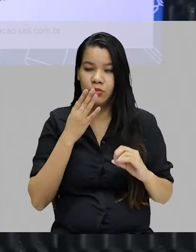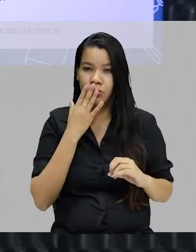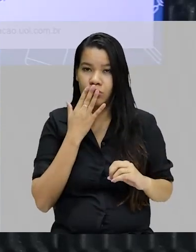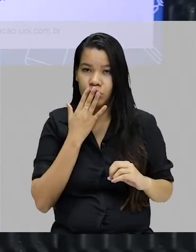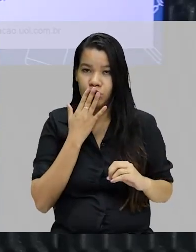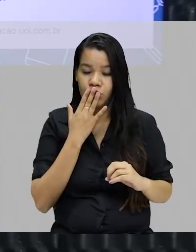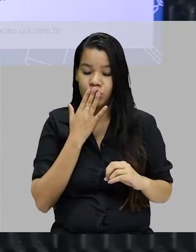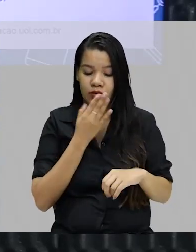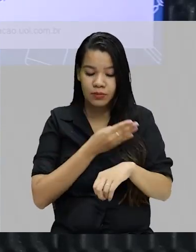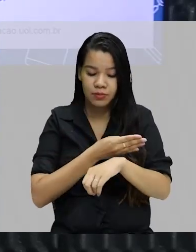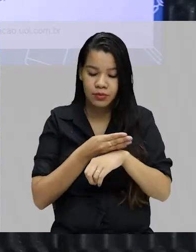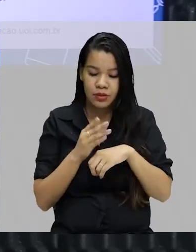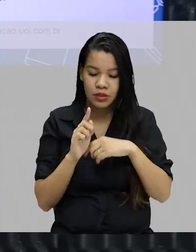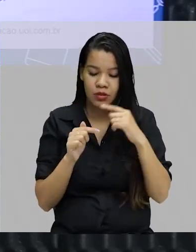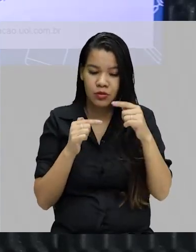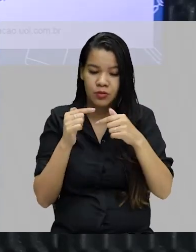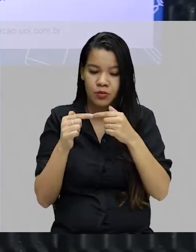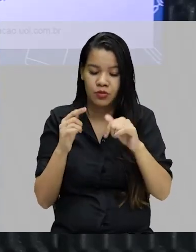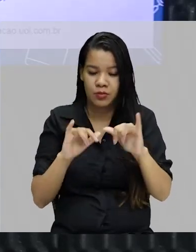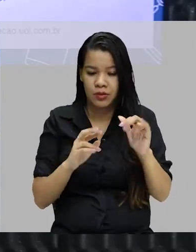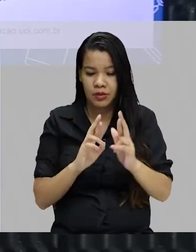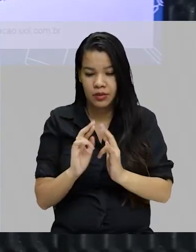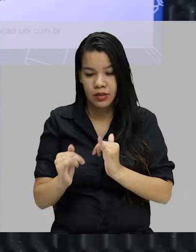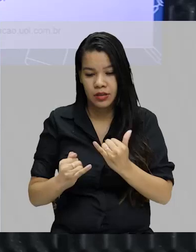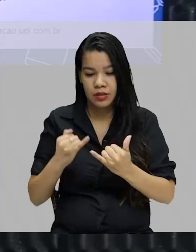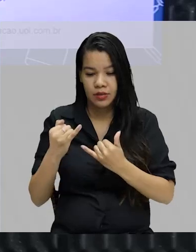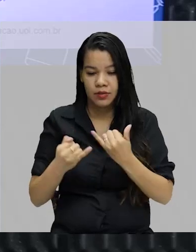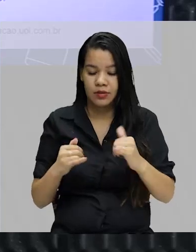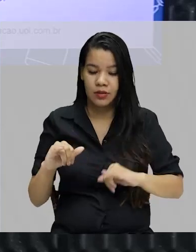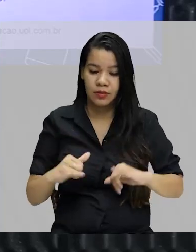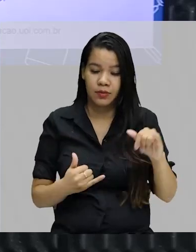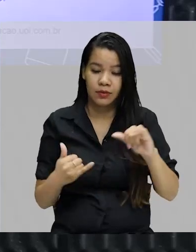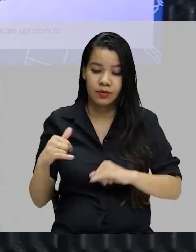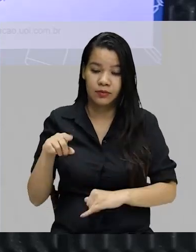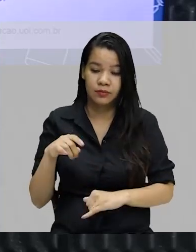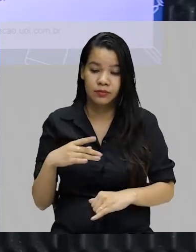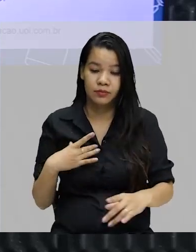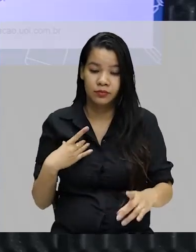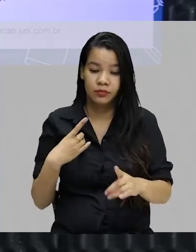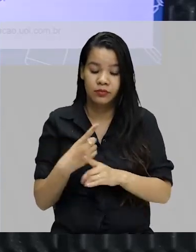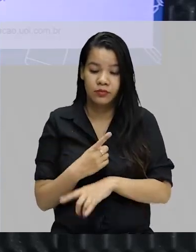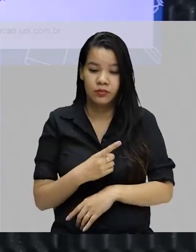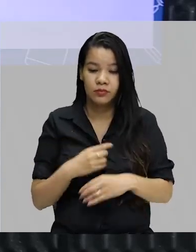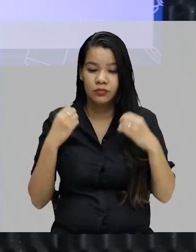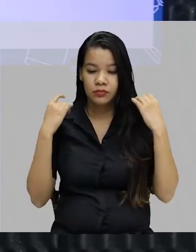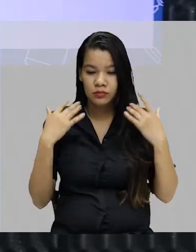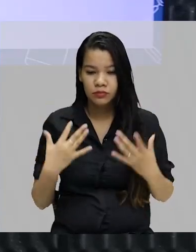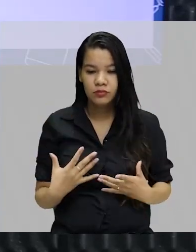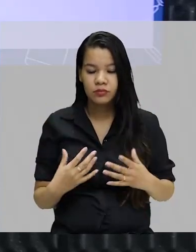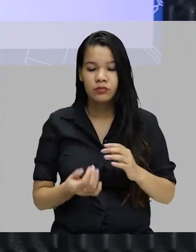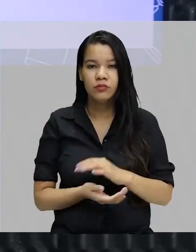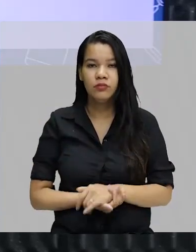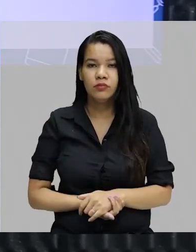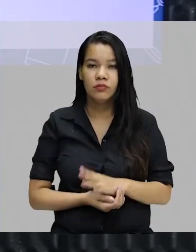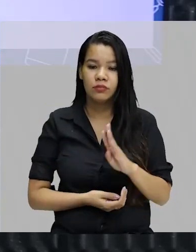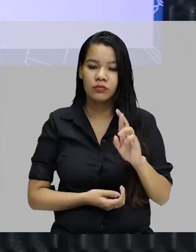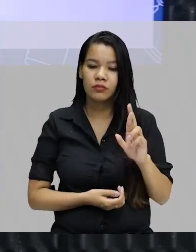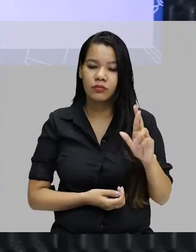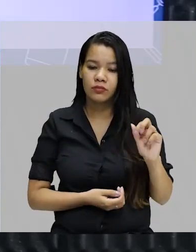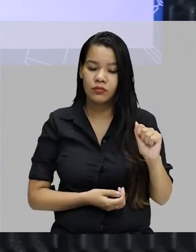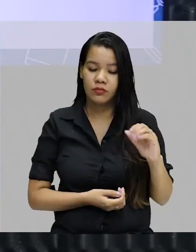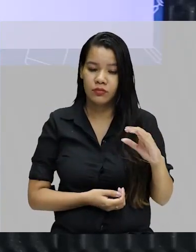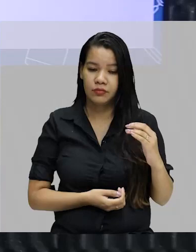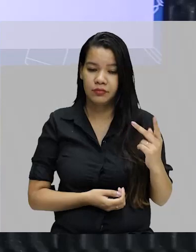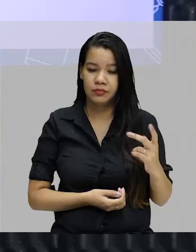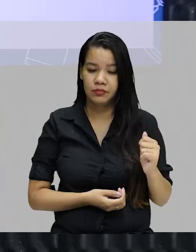de algumas reações químicas, você vai conseguir chegar à borracha natural, certo?